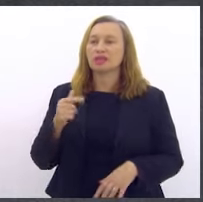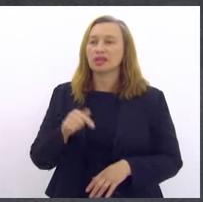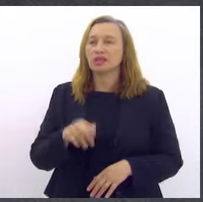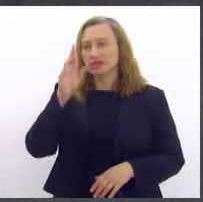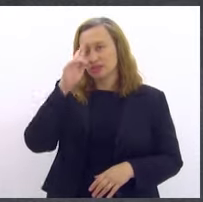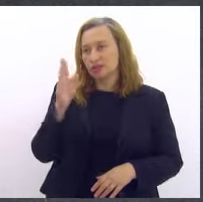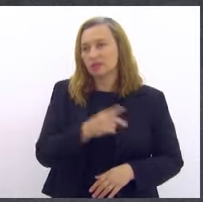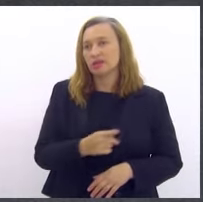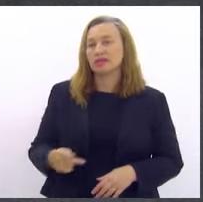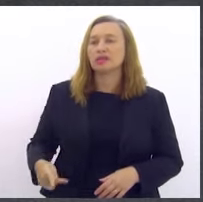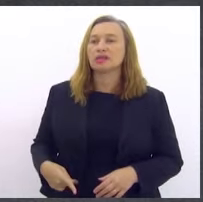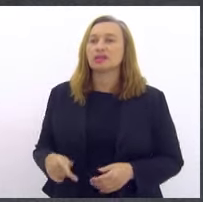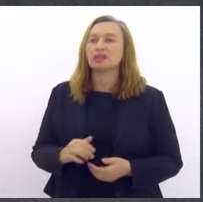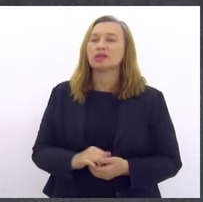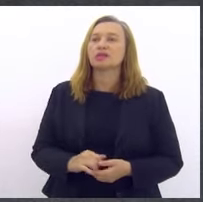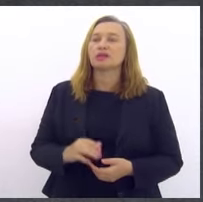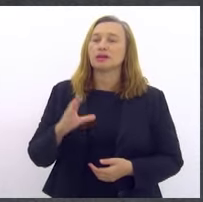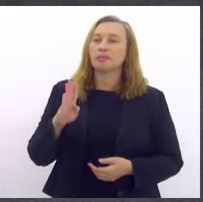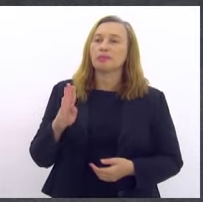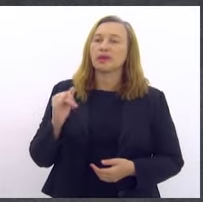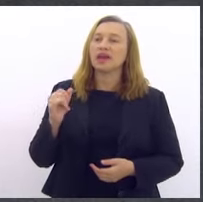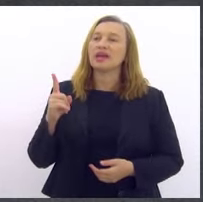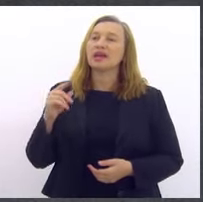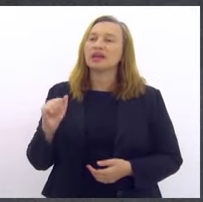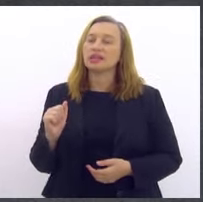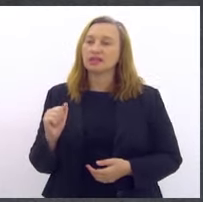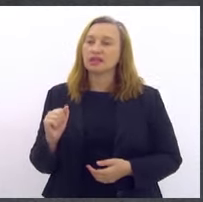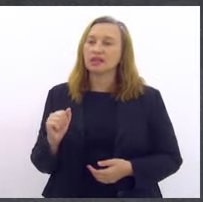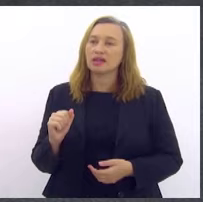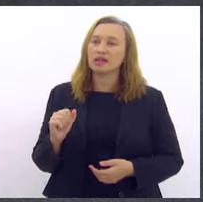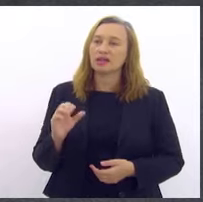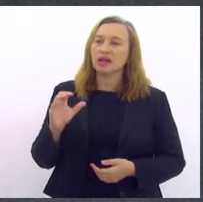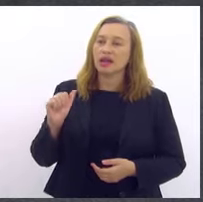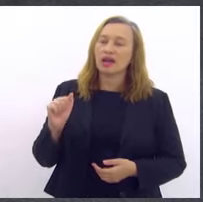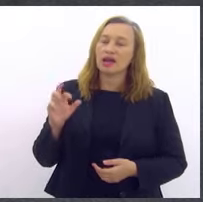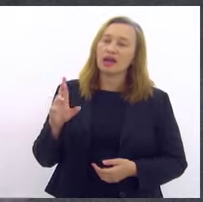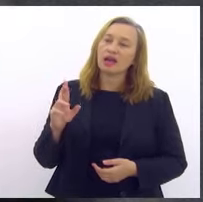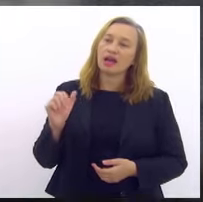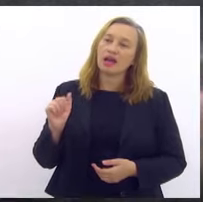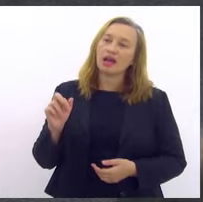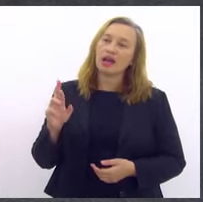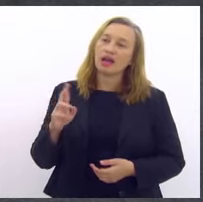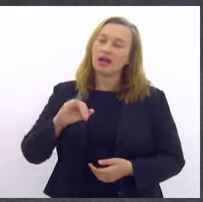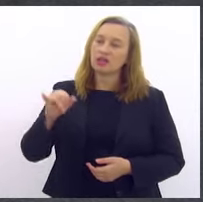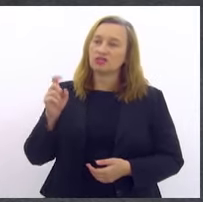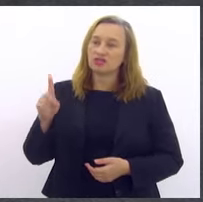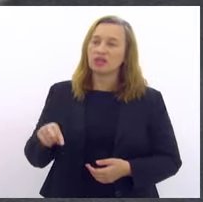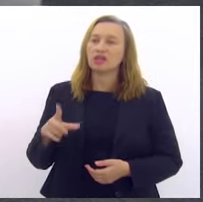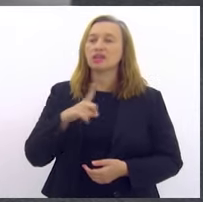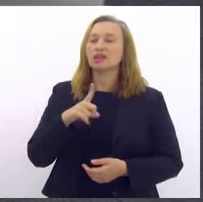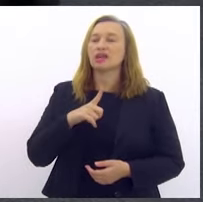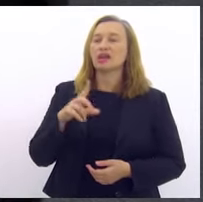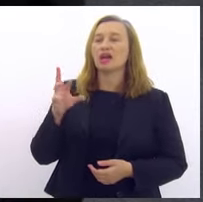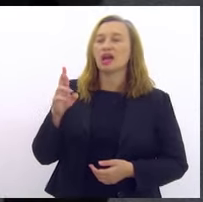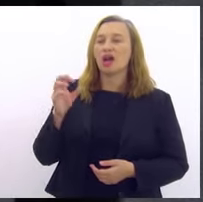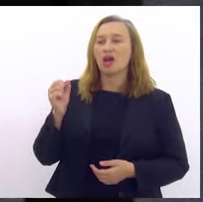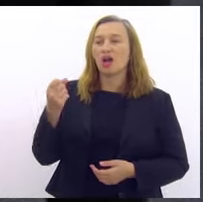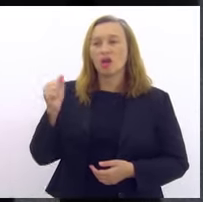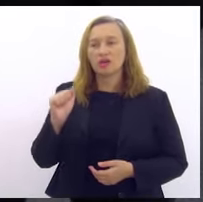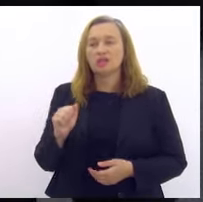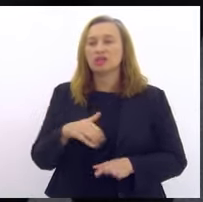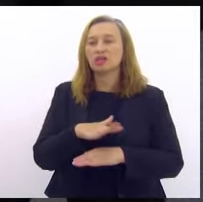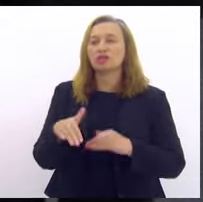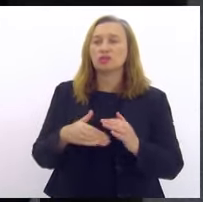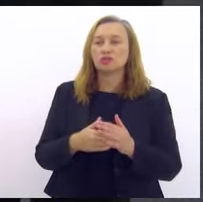senhor presidente, das baianas do Acarajé. Aqui a gente tem a senhora Rosa Perdigão e todas